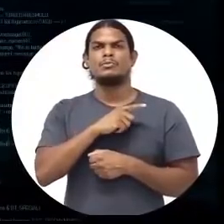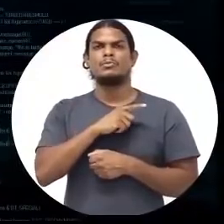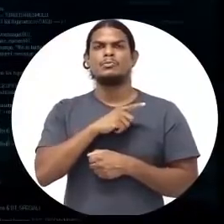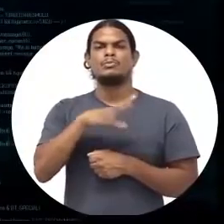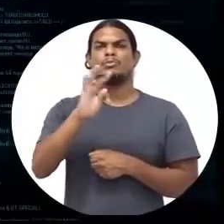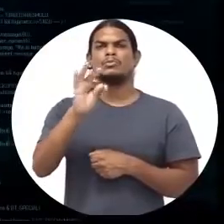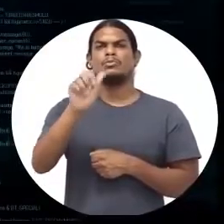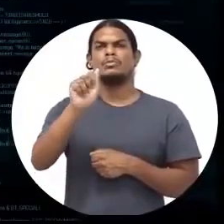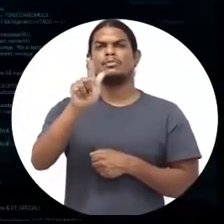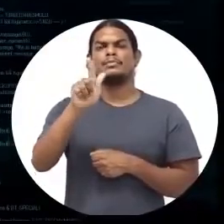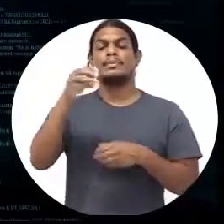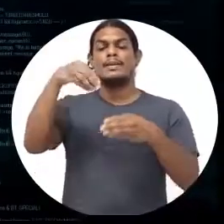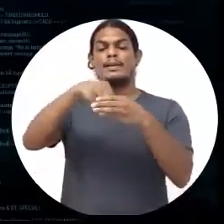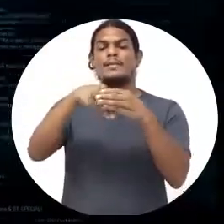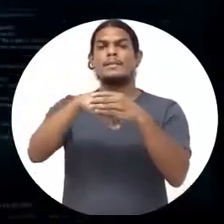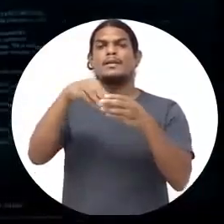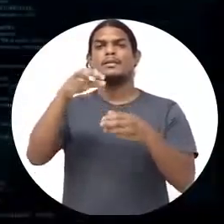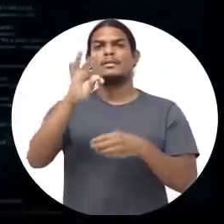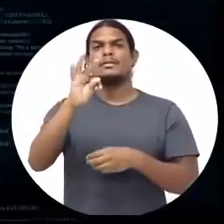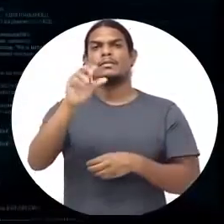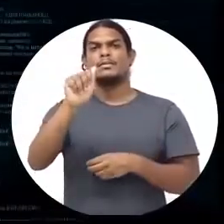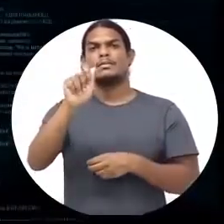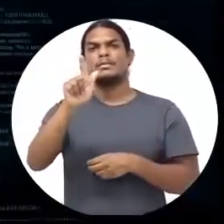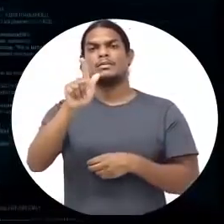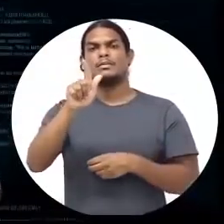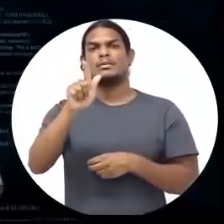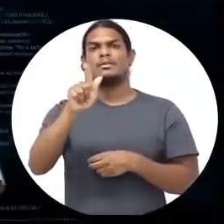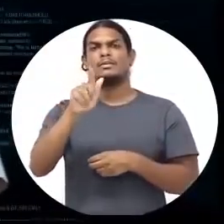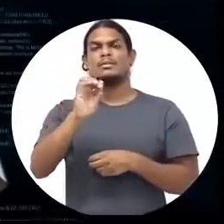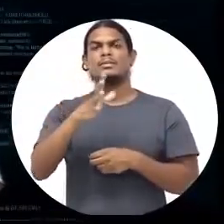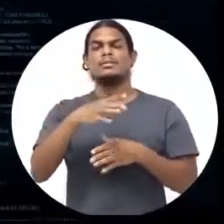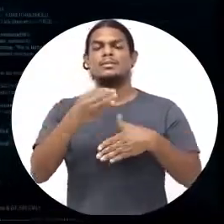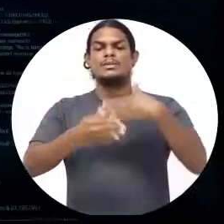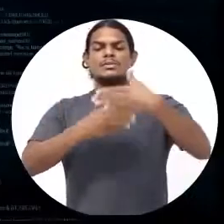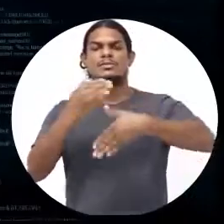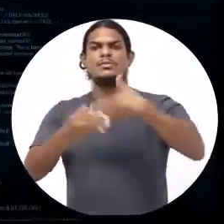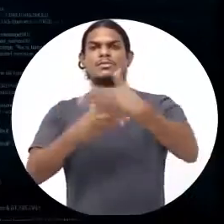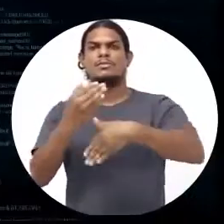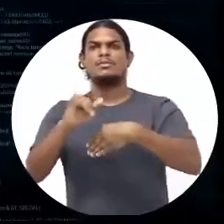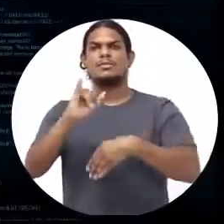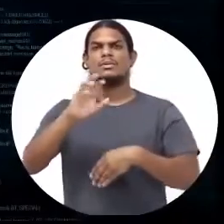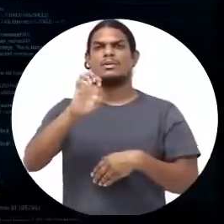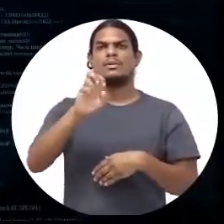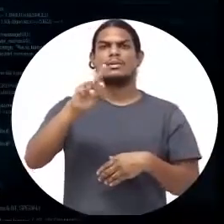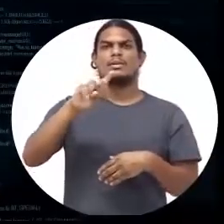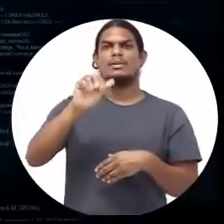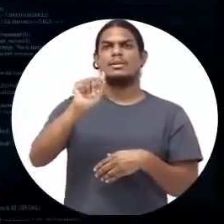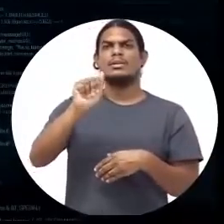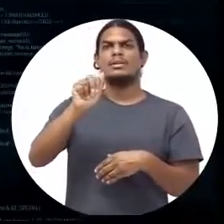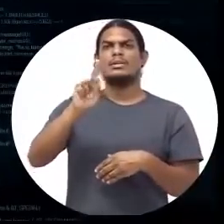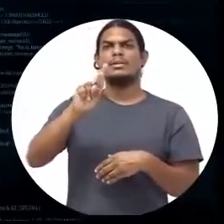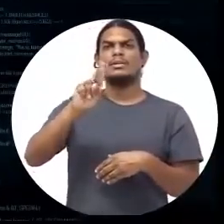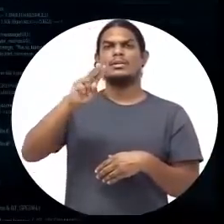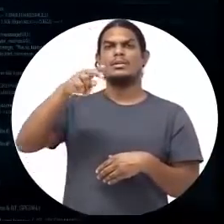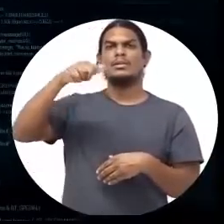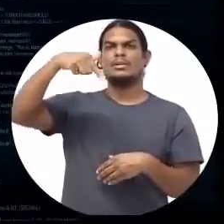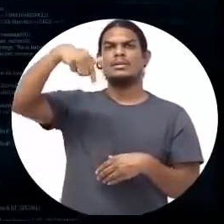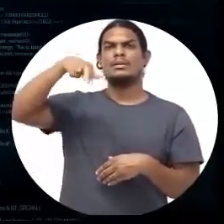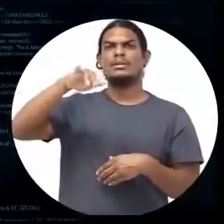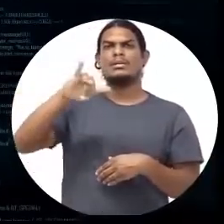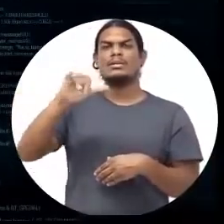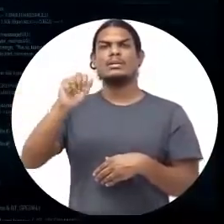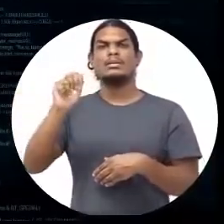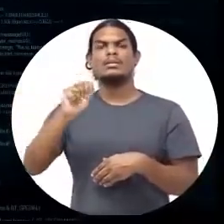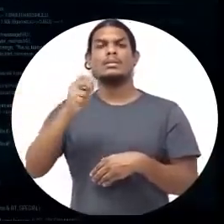tags dentro de tags. E isso daí vai formar uma hierarquia. Então, observe que nesses quadrados que